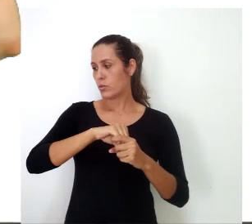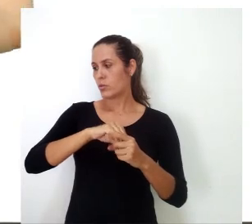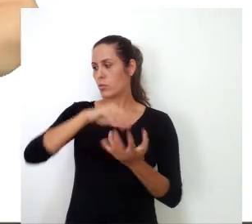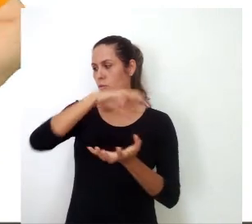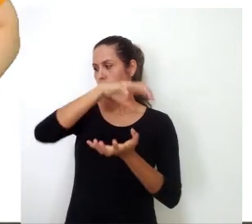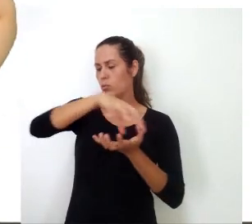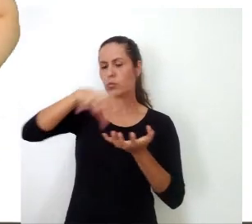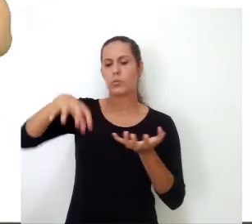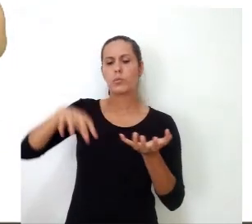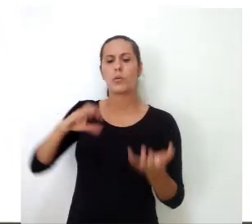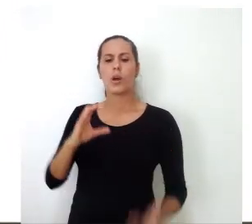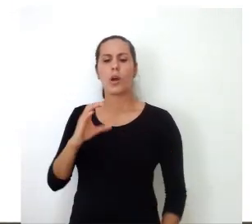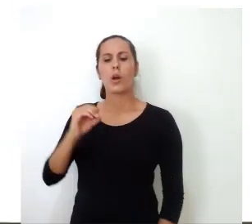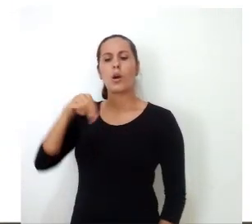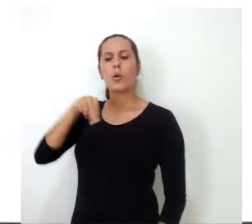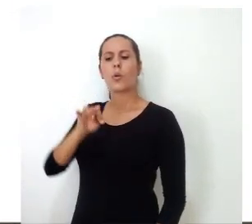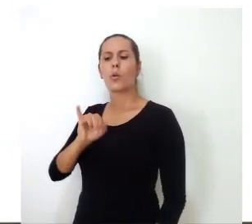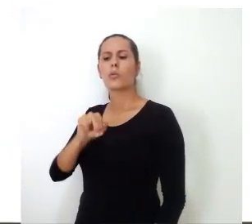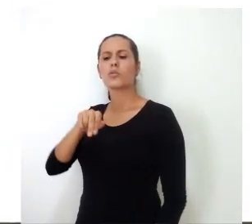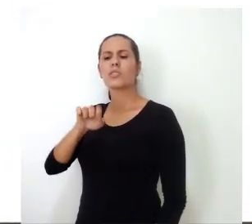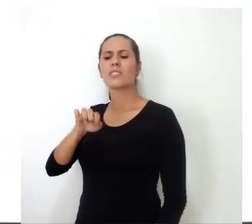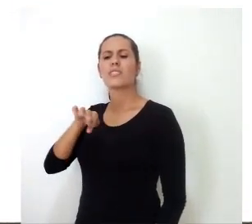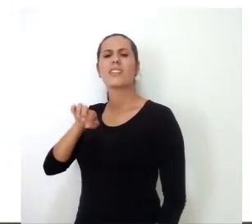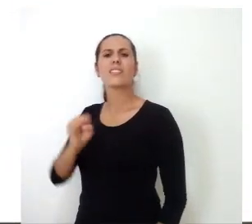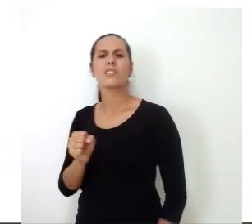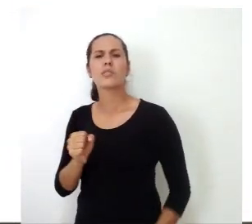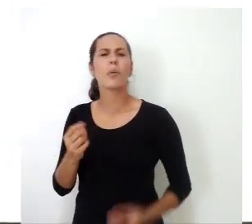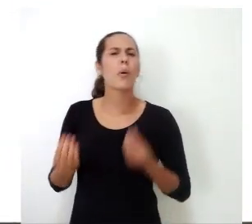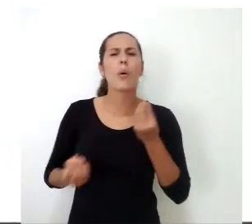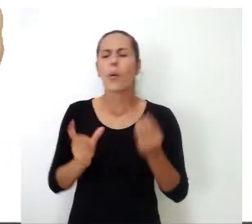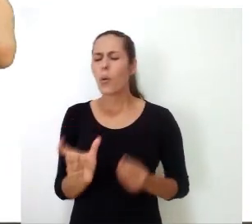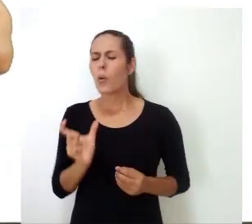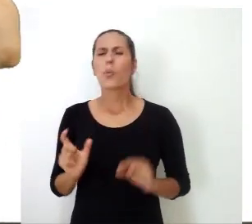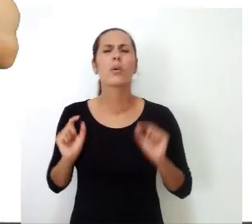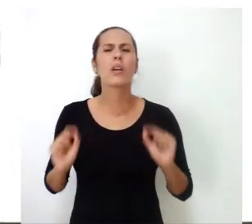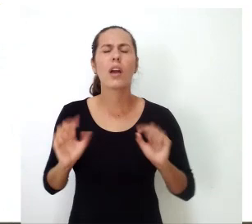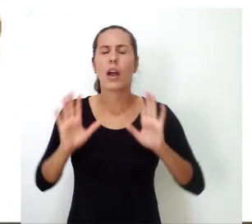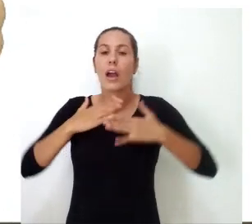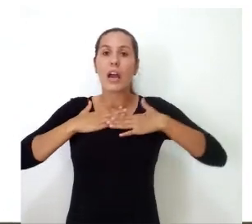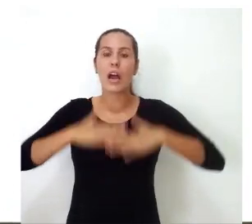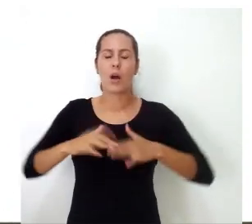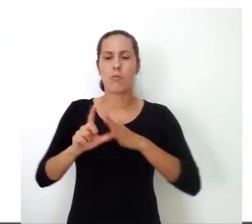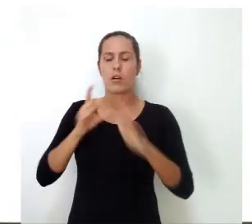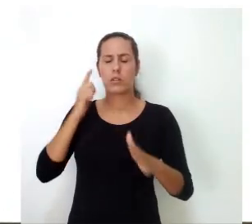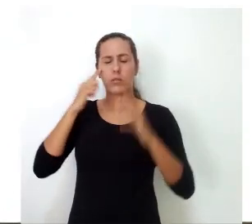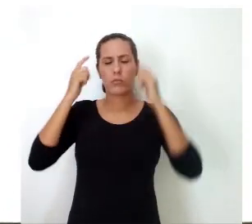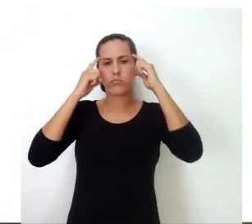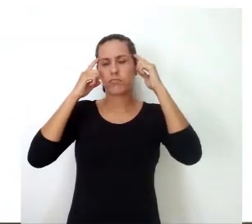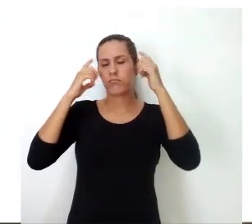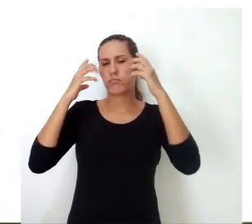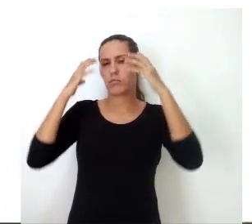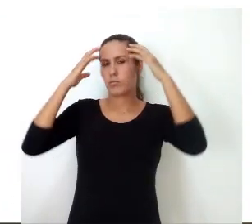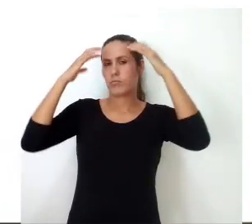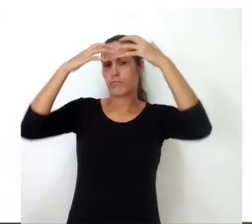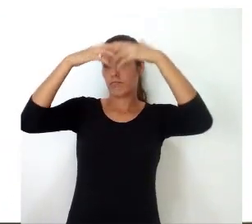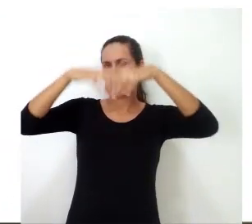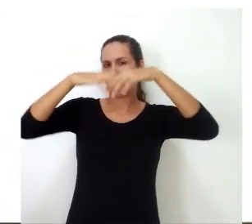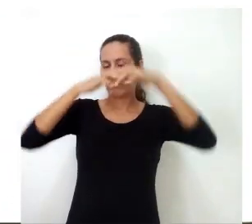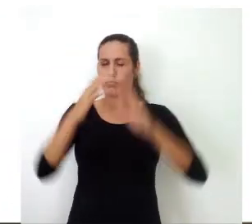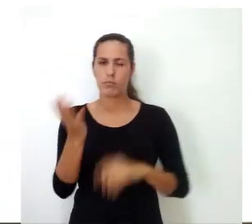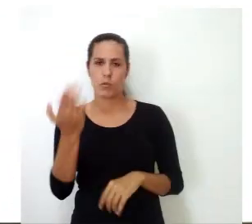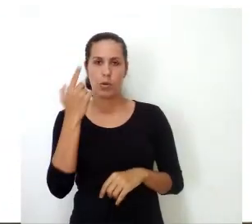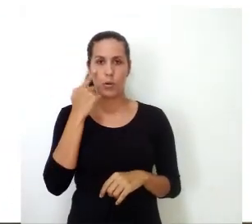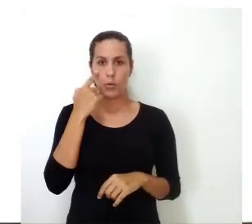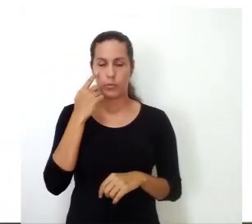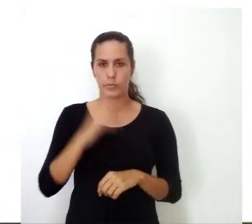o que seria isso, Dantas? Vamos pensar um pouquinho. Olha só a imagem comigo. Vamos fazer uma leitura da